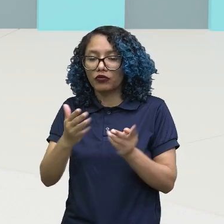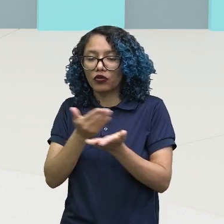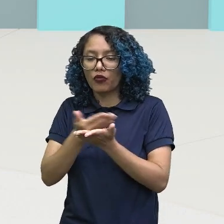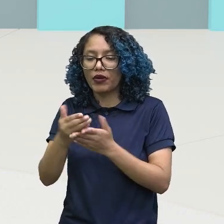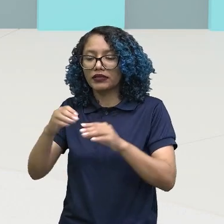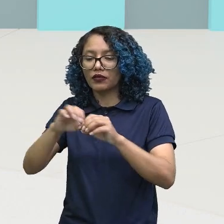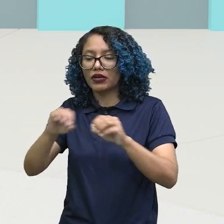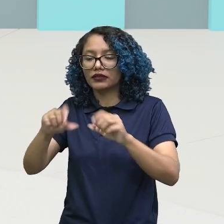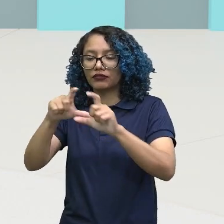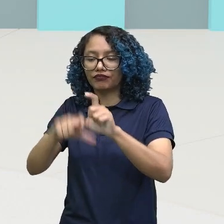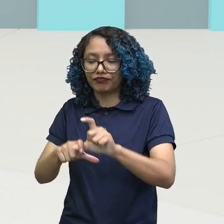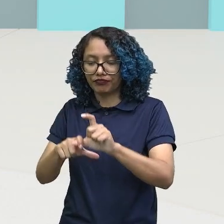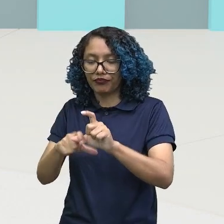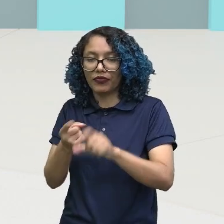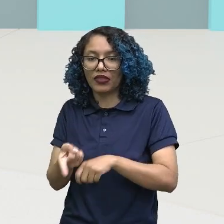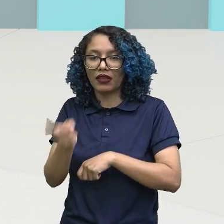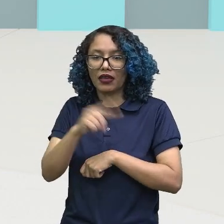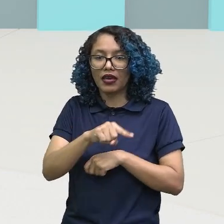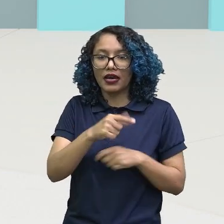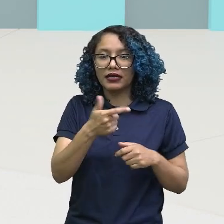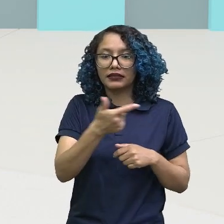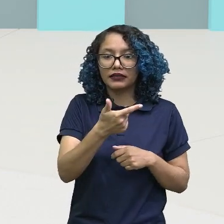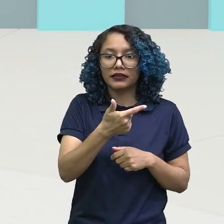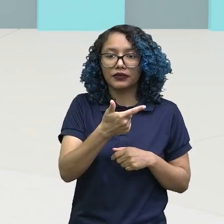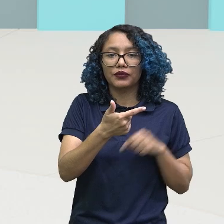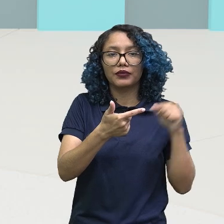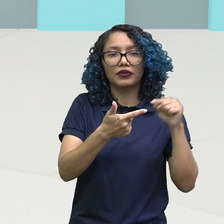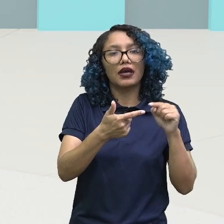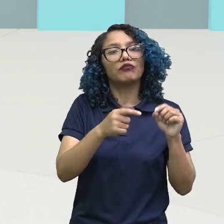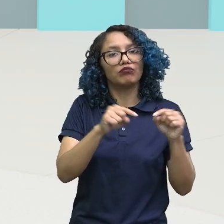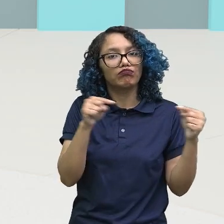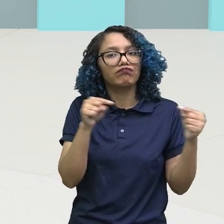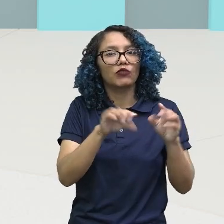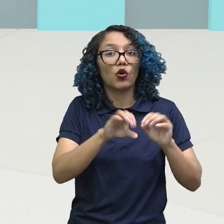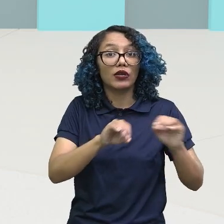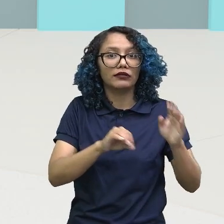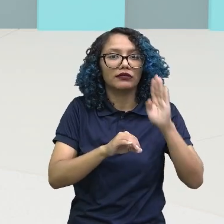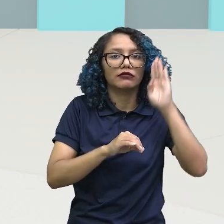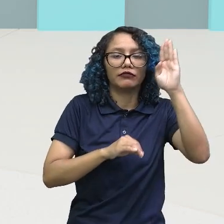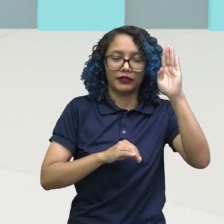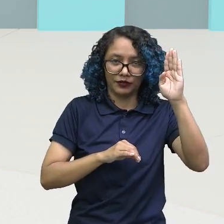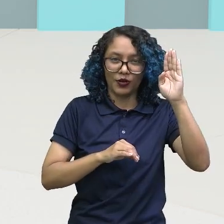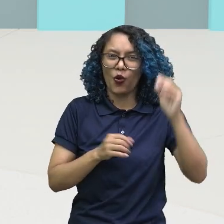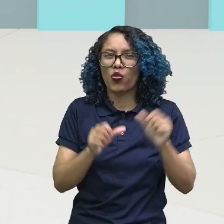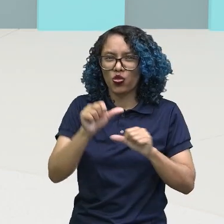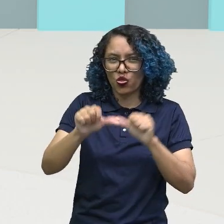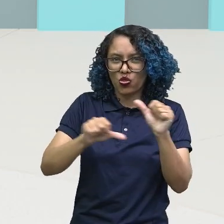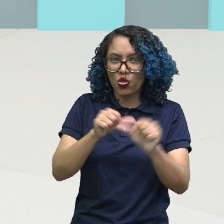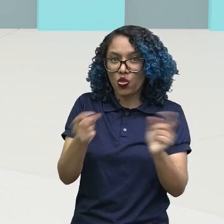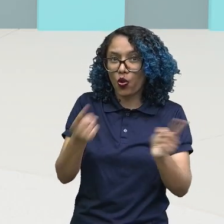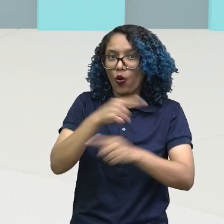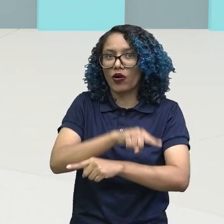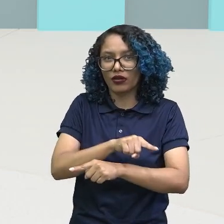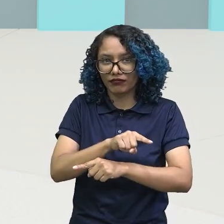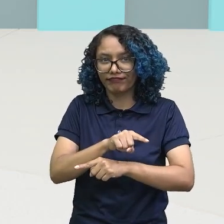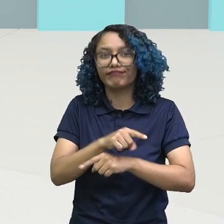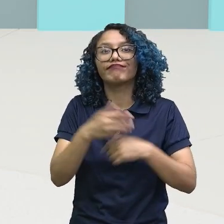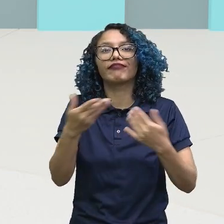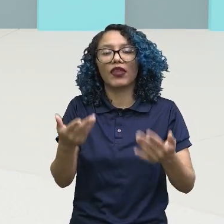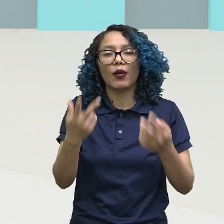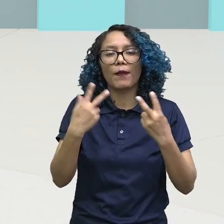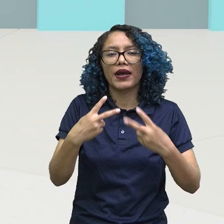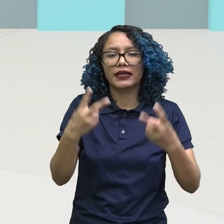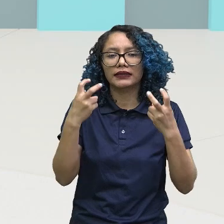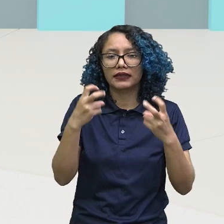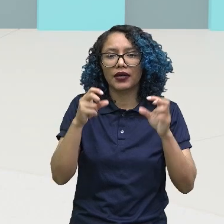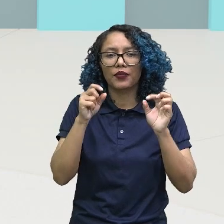subordinativa. E a segunda oração vem ser o quê? A oração principal. Dessa forma, a gente pode observar que